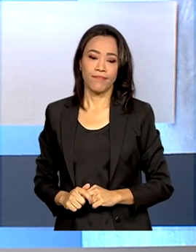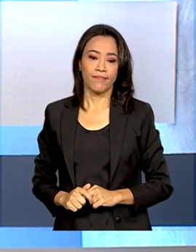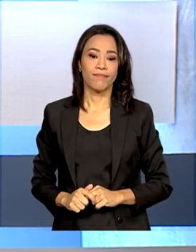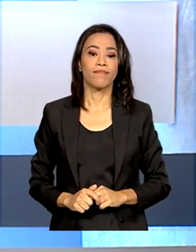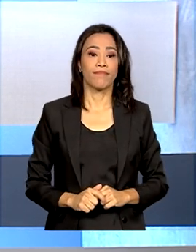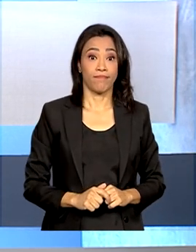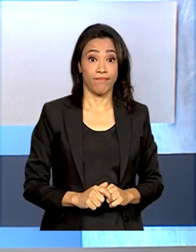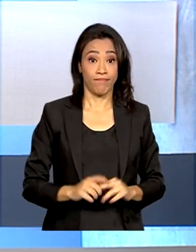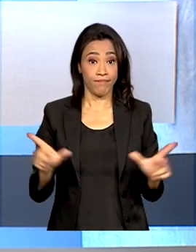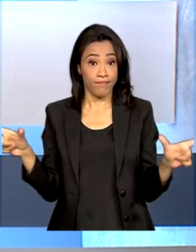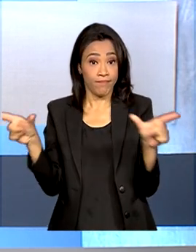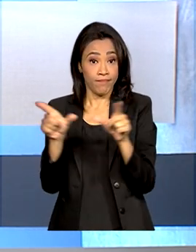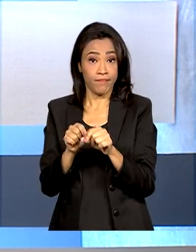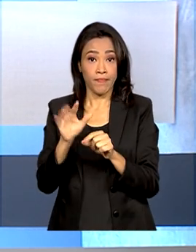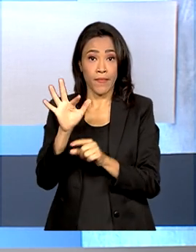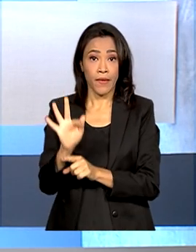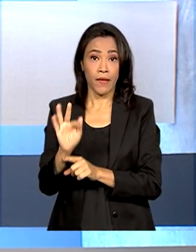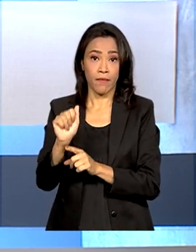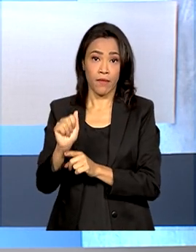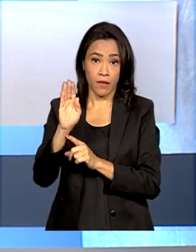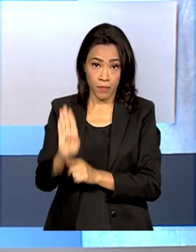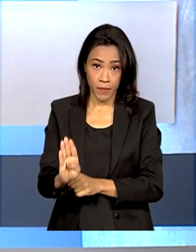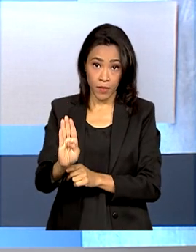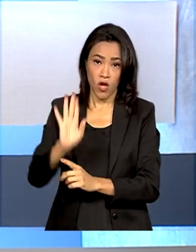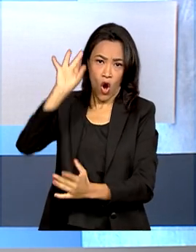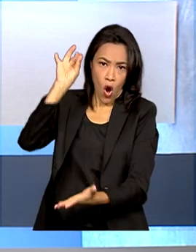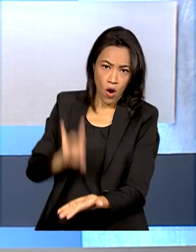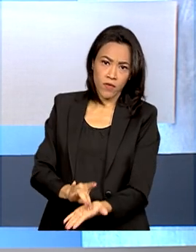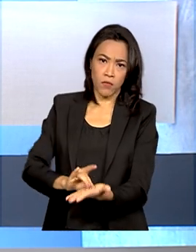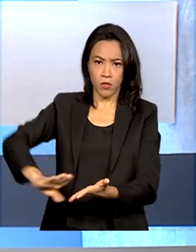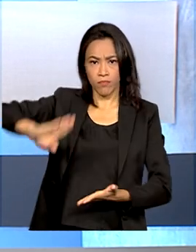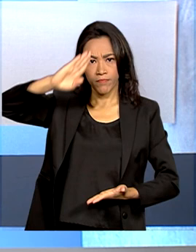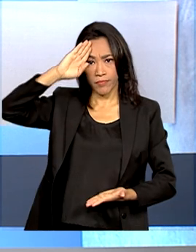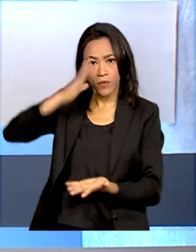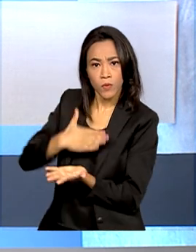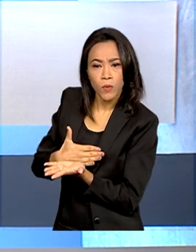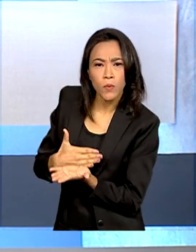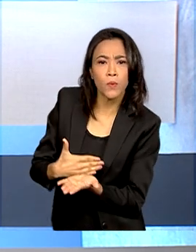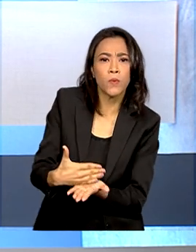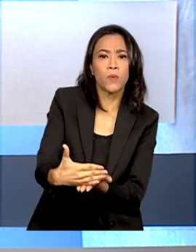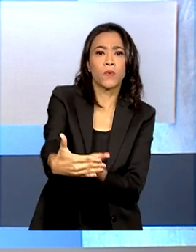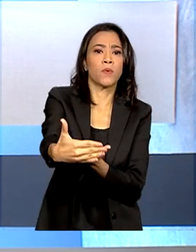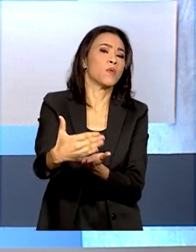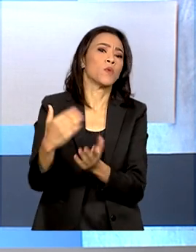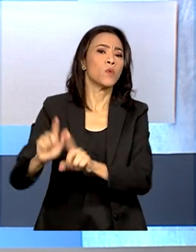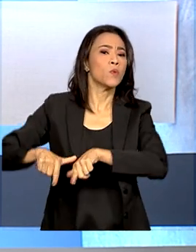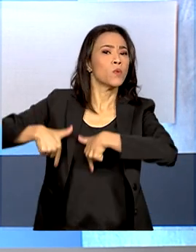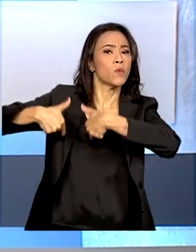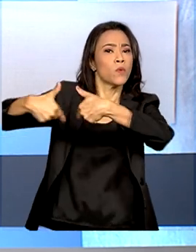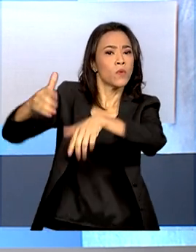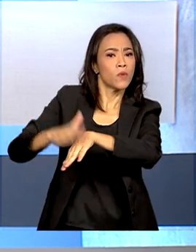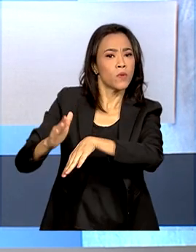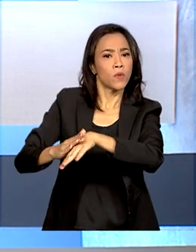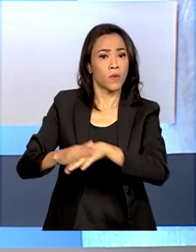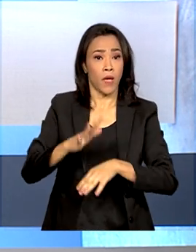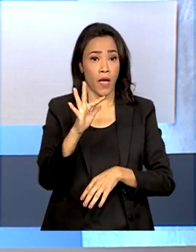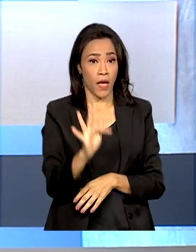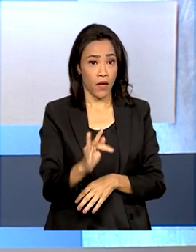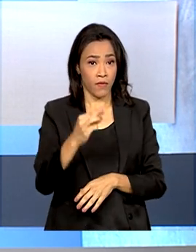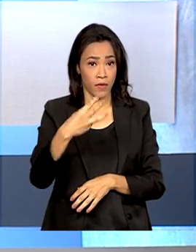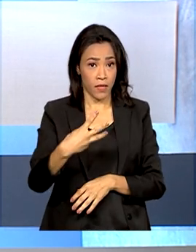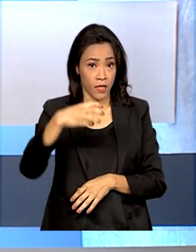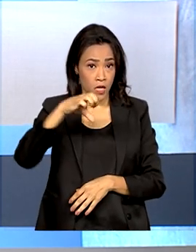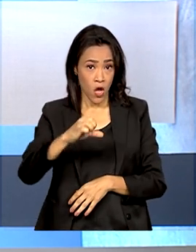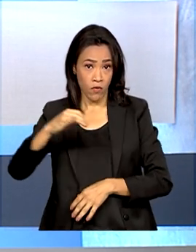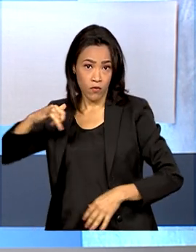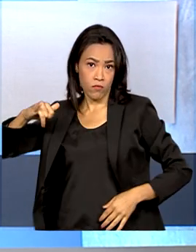a força aérea brasileira deu início oficialmente as atividades operacionais dos caças f39